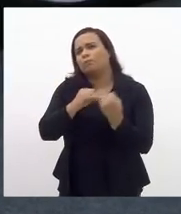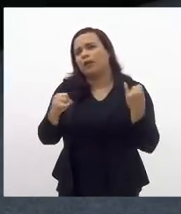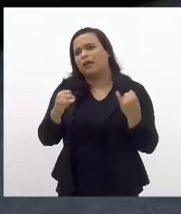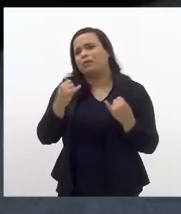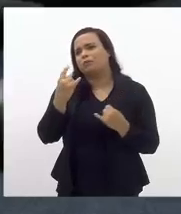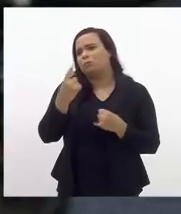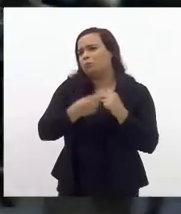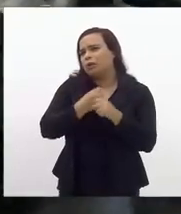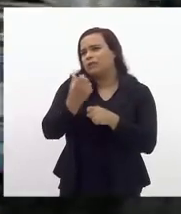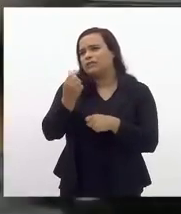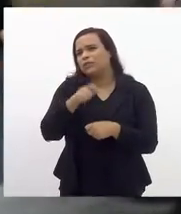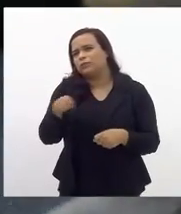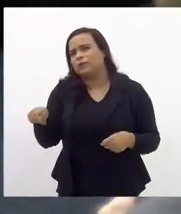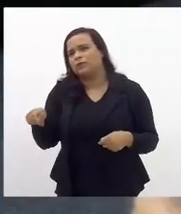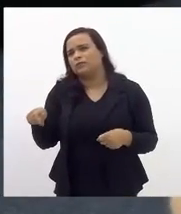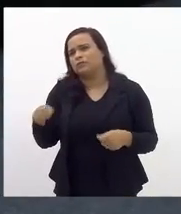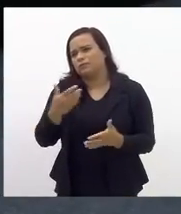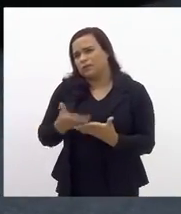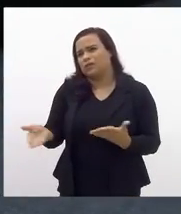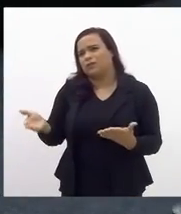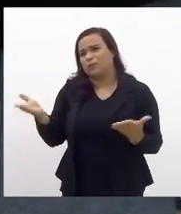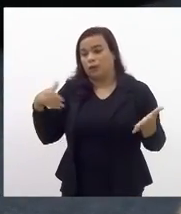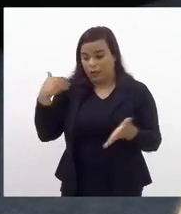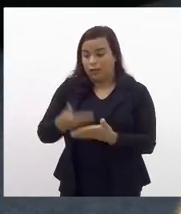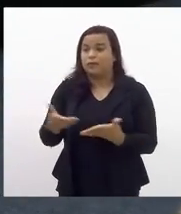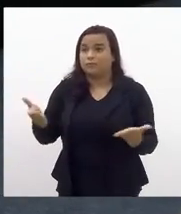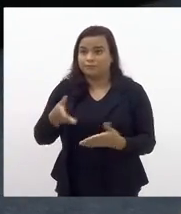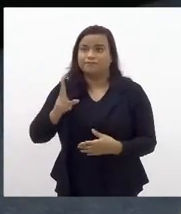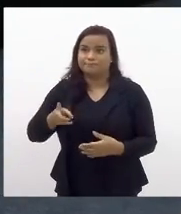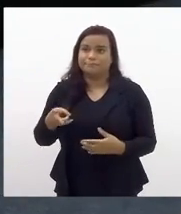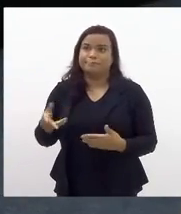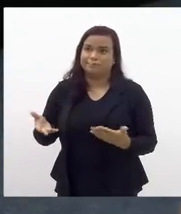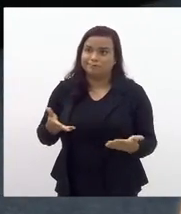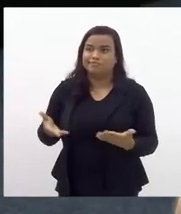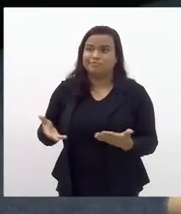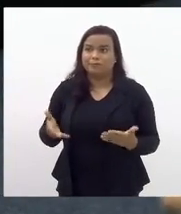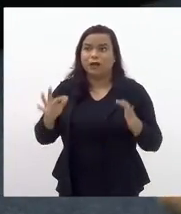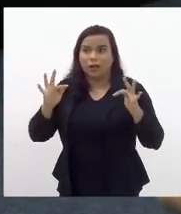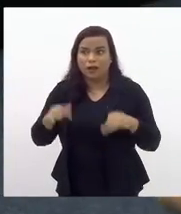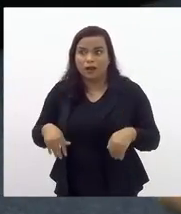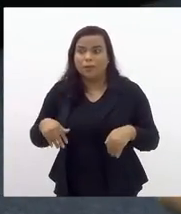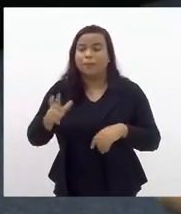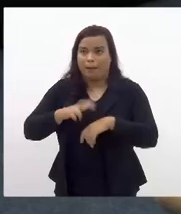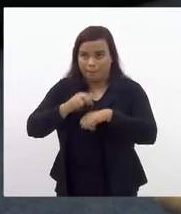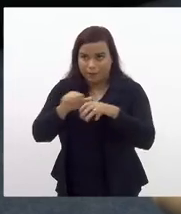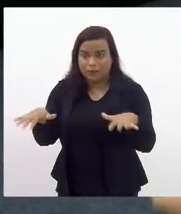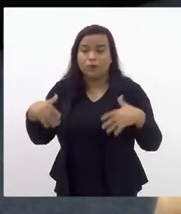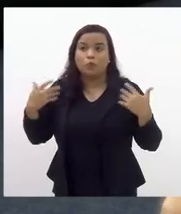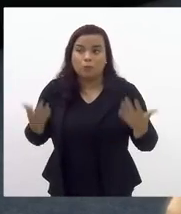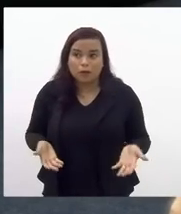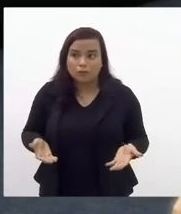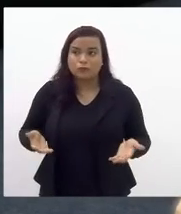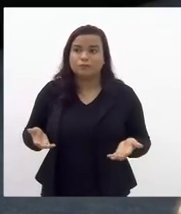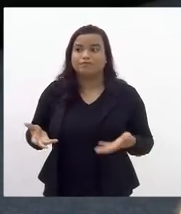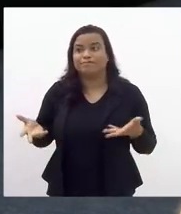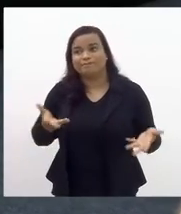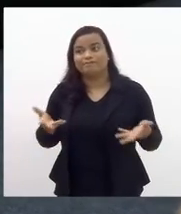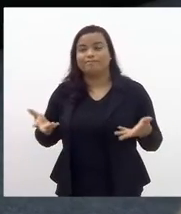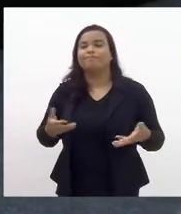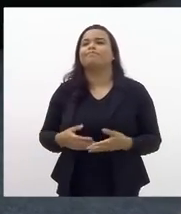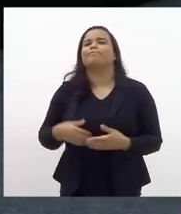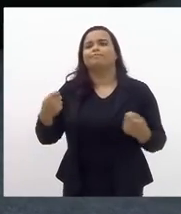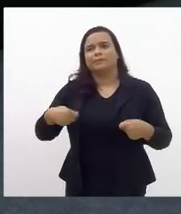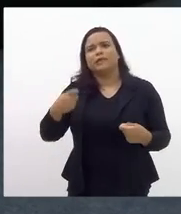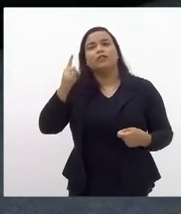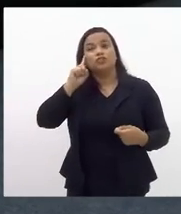gente ainda está. Então, ó, quando é que vai acabar a pandemia? Quando vai parar a pandemia? A gente tem que ter